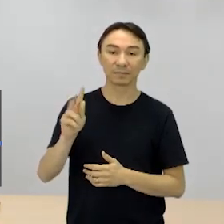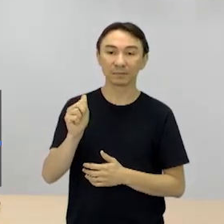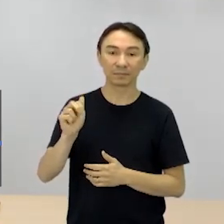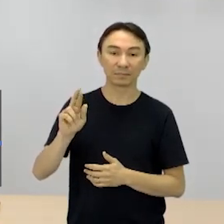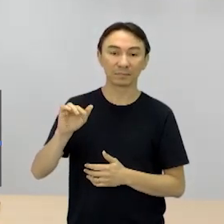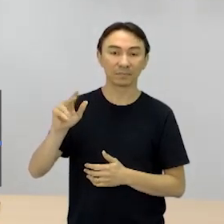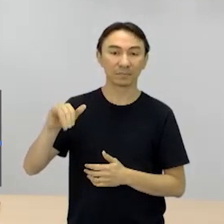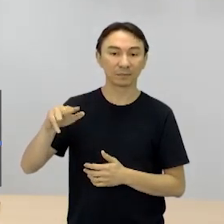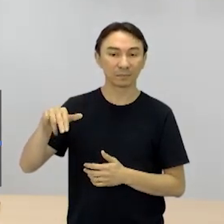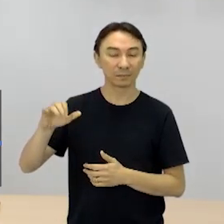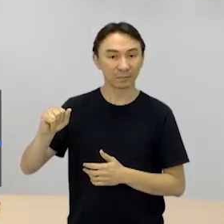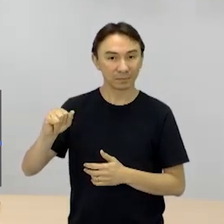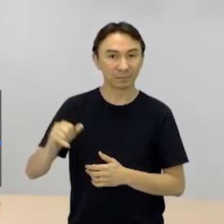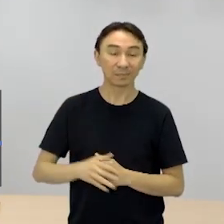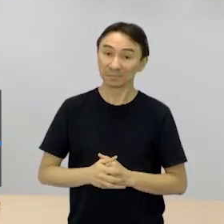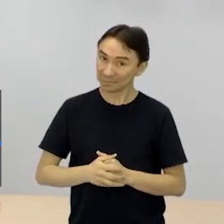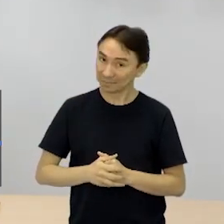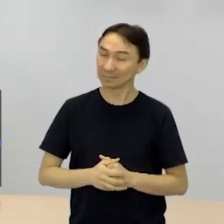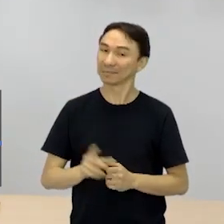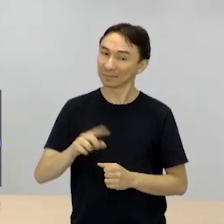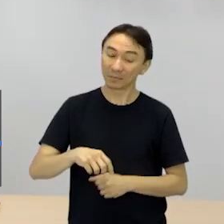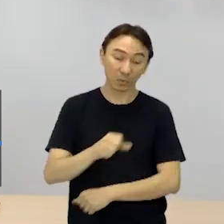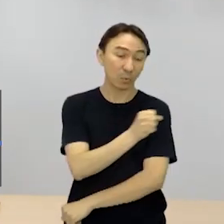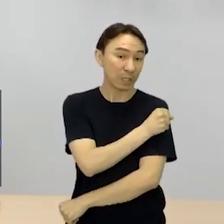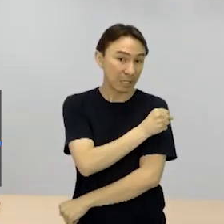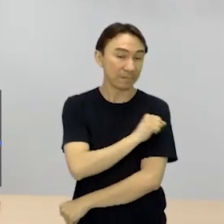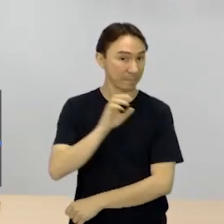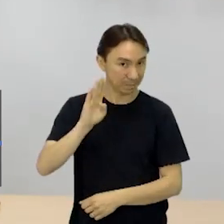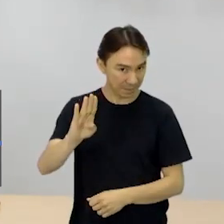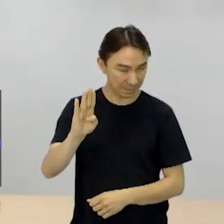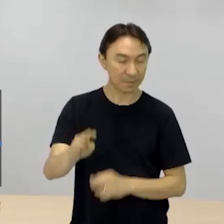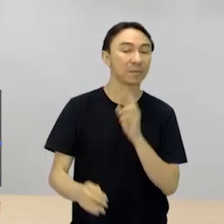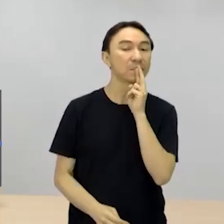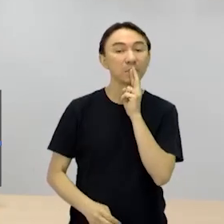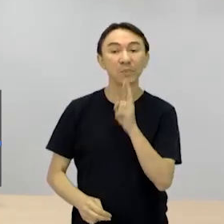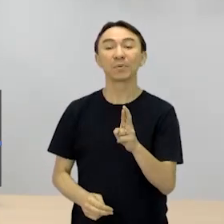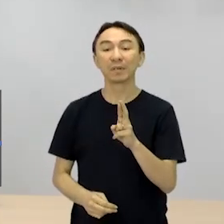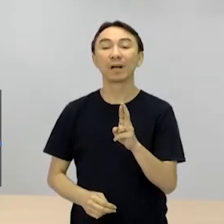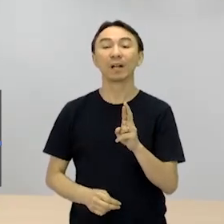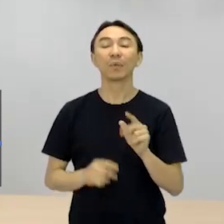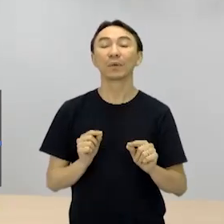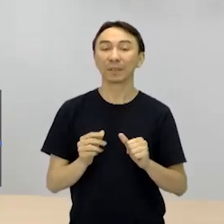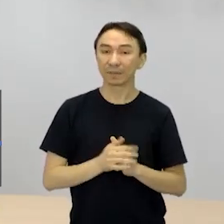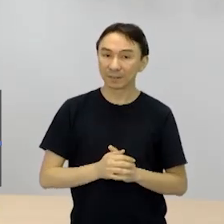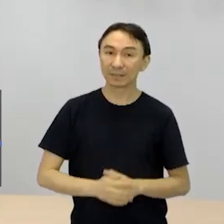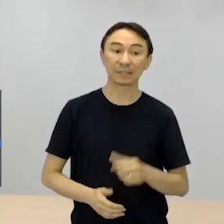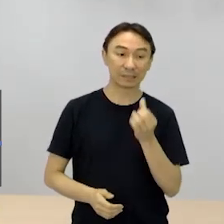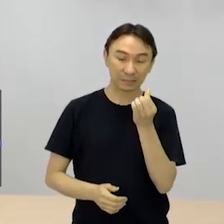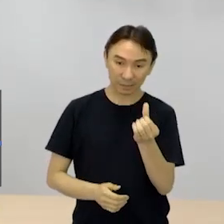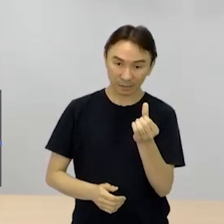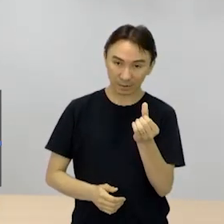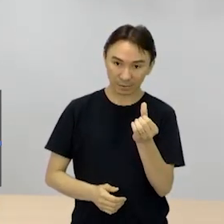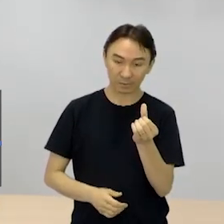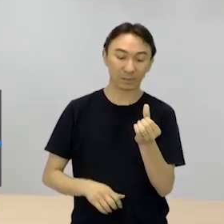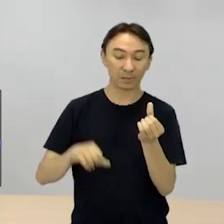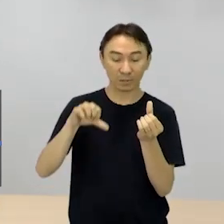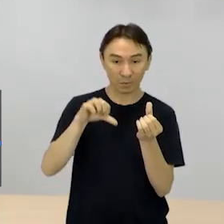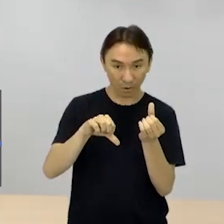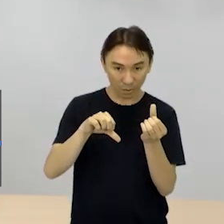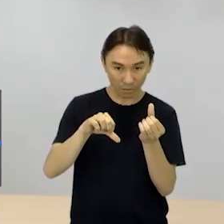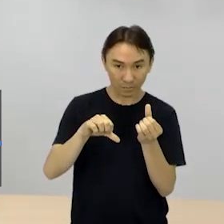Maracaí, São Paulo, né? Os alunos do 8º B. Eles indicaram pra gente a seguinte sequência, ó. 6,